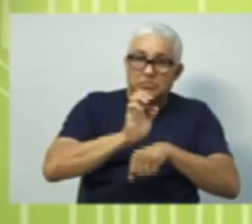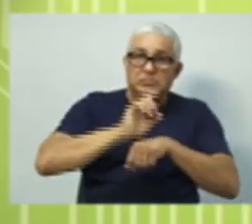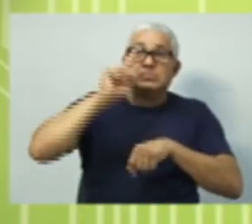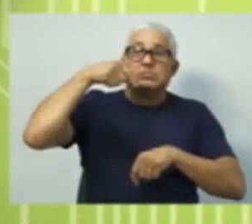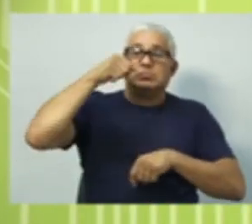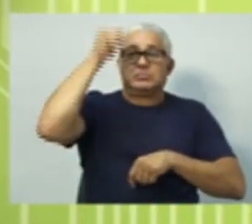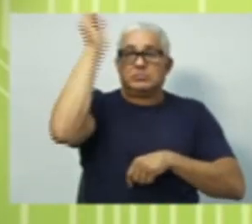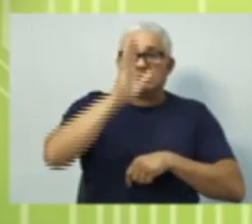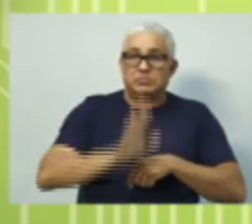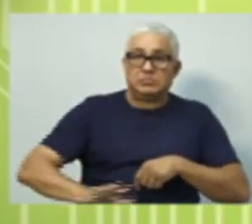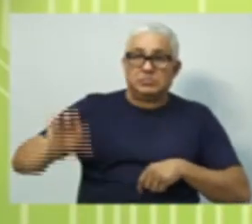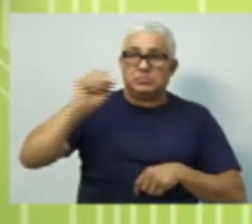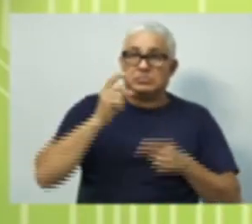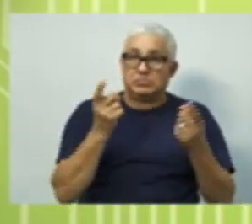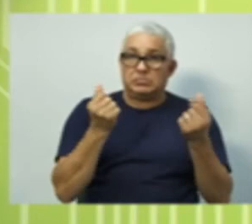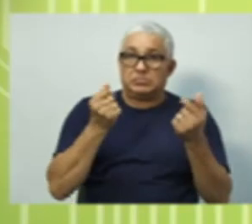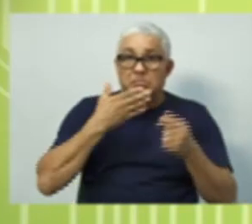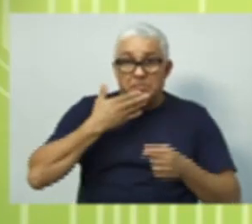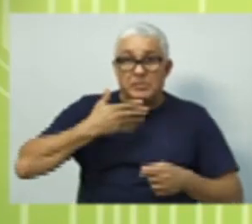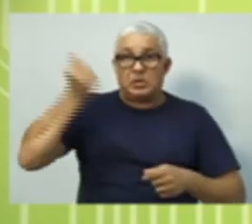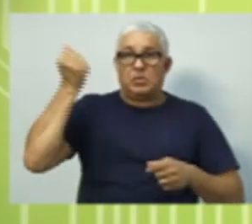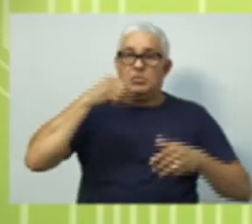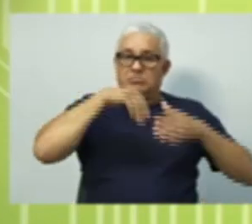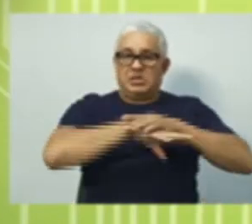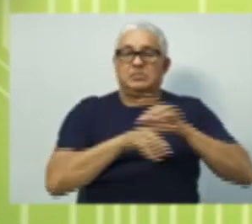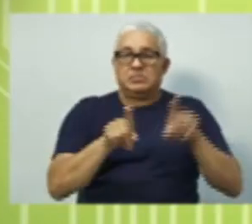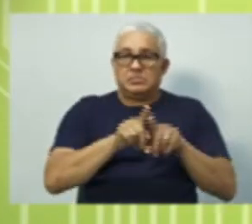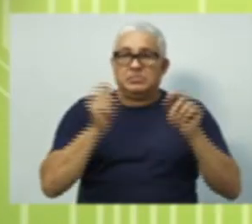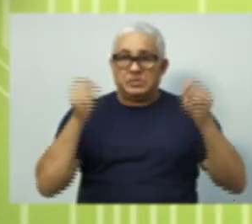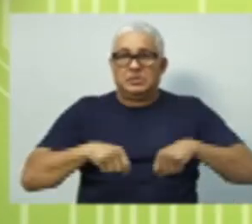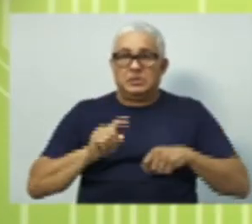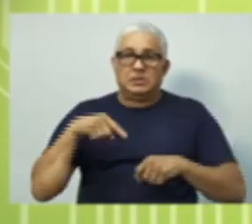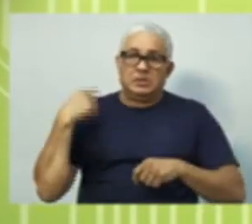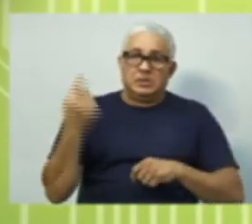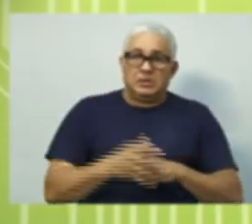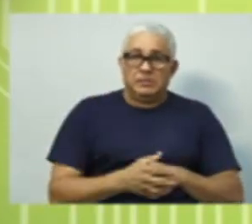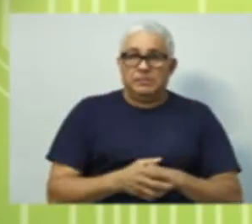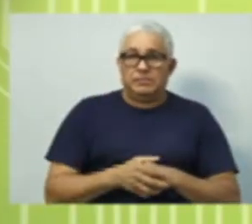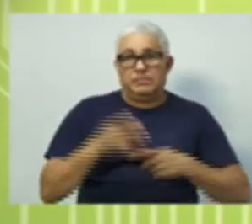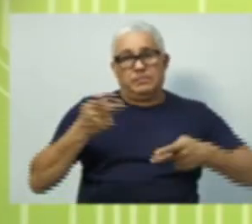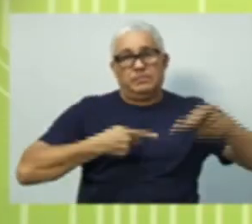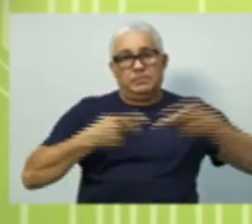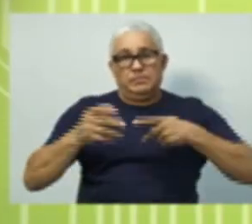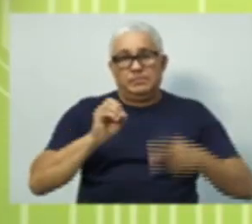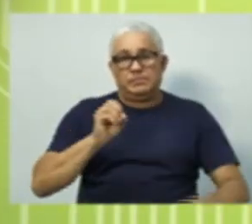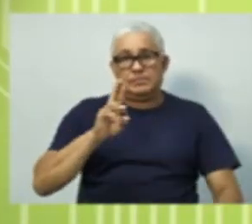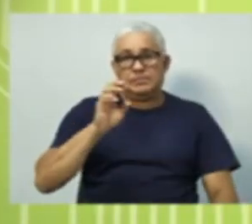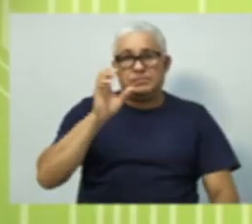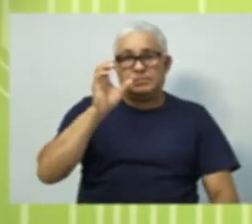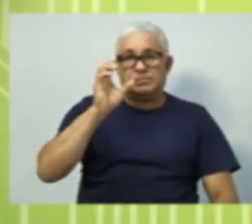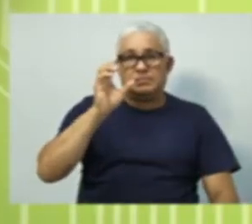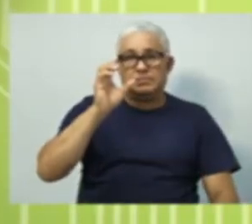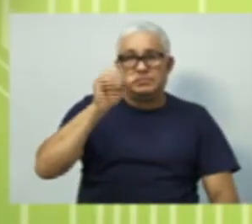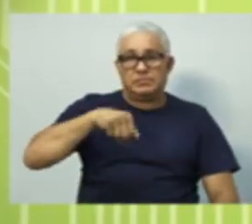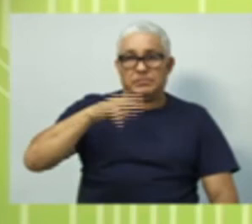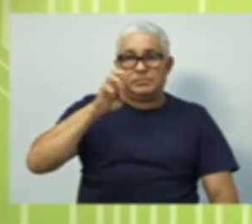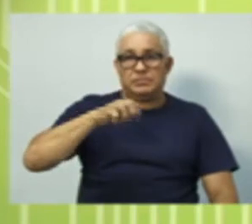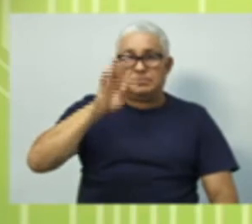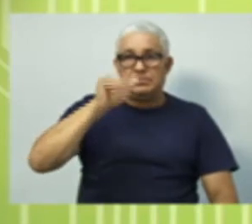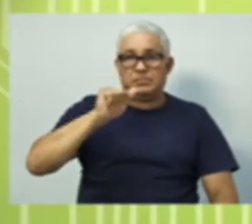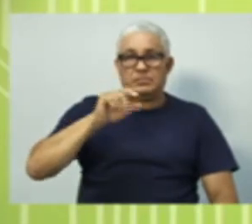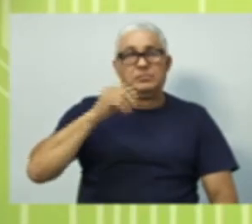futuro. Está correto também, porque o planejamento, através dele,